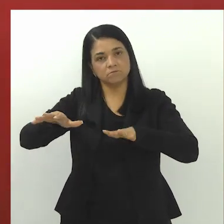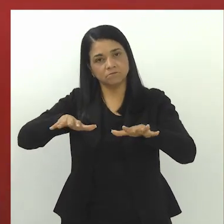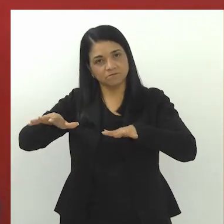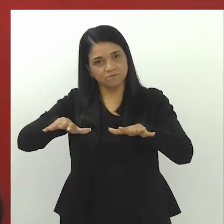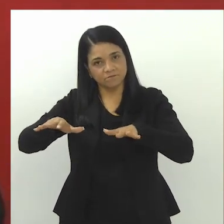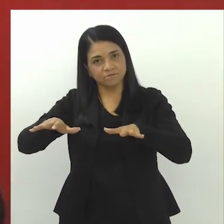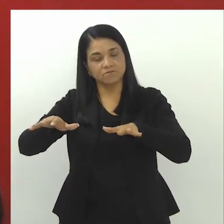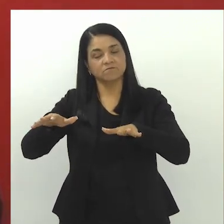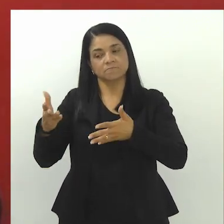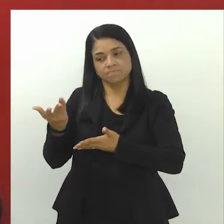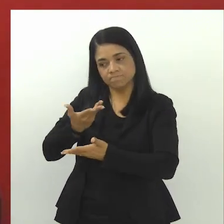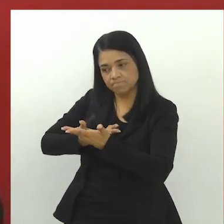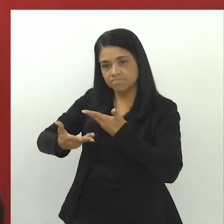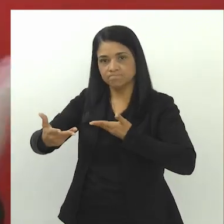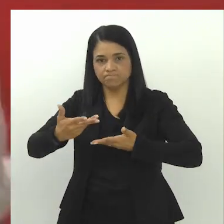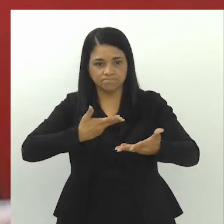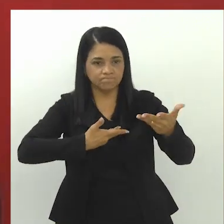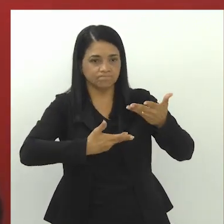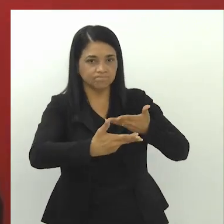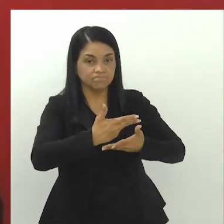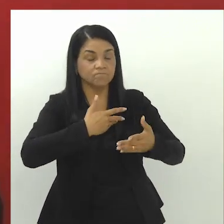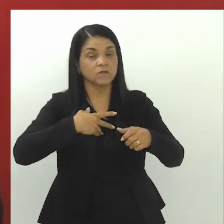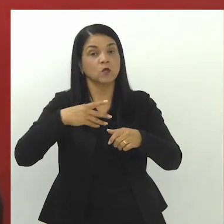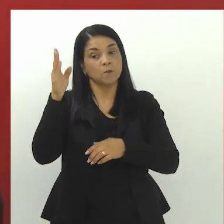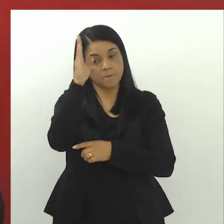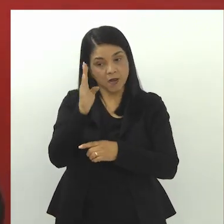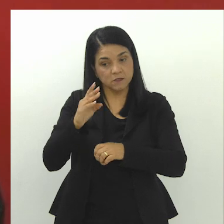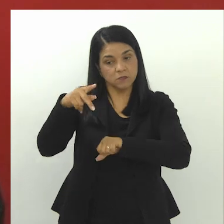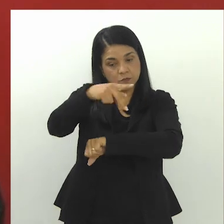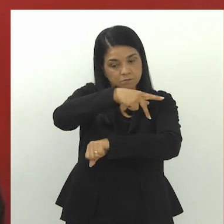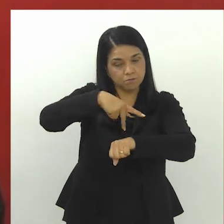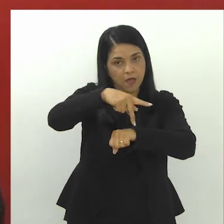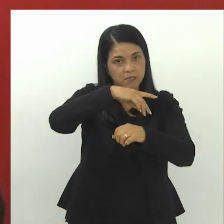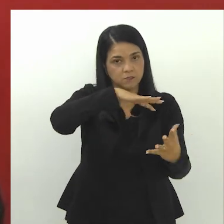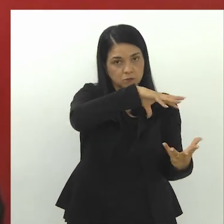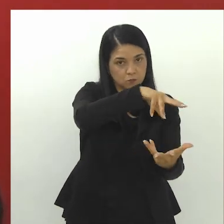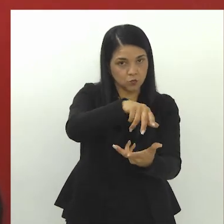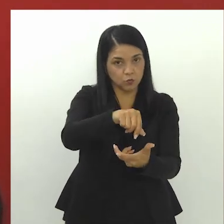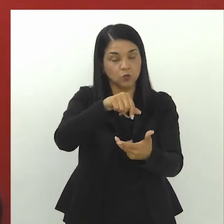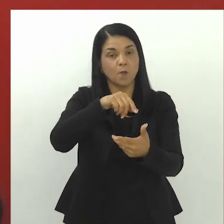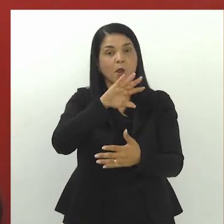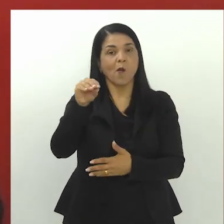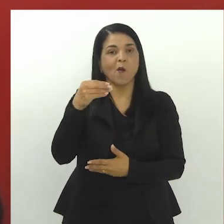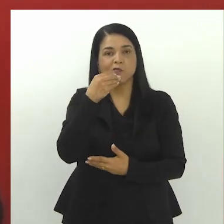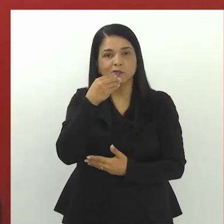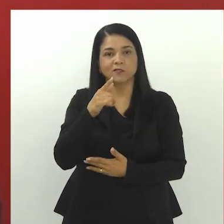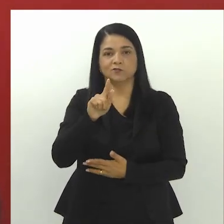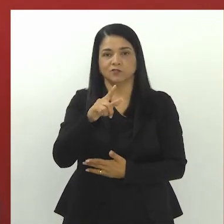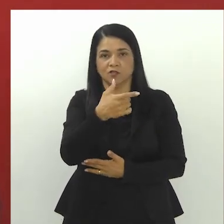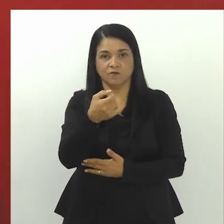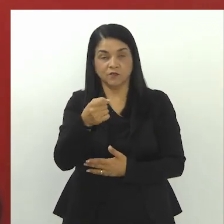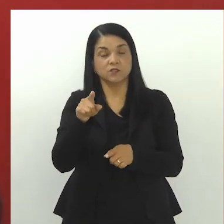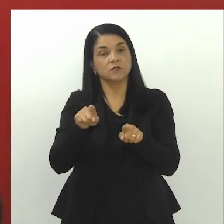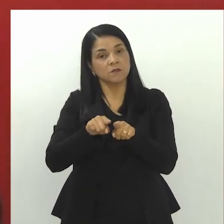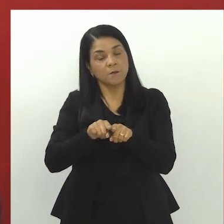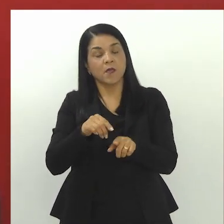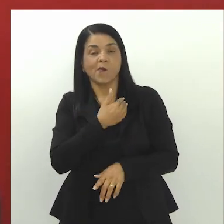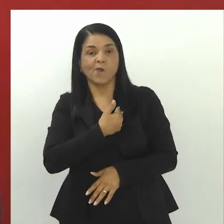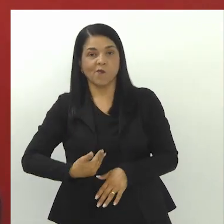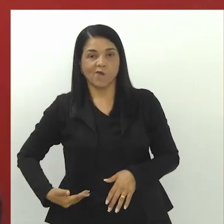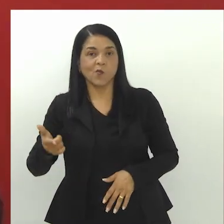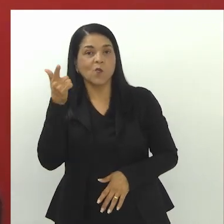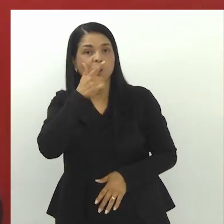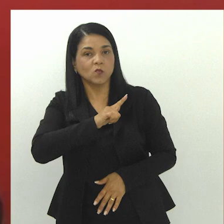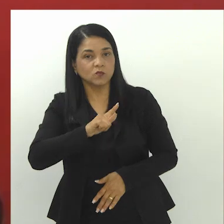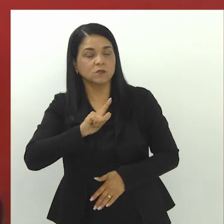ela permitiu que os movimentos também se articulassem nacional e internacionalmente pela oportunidade do G20